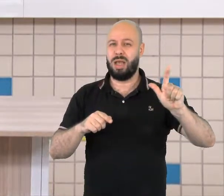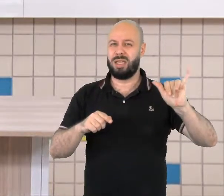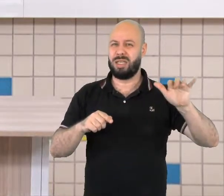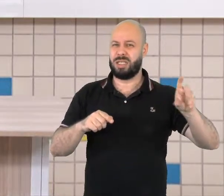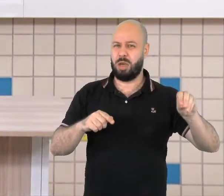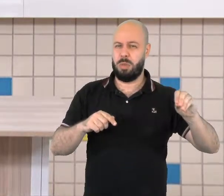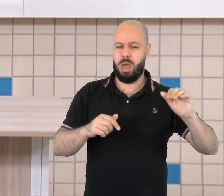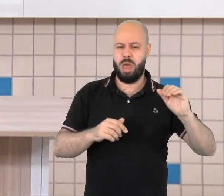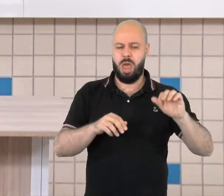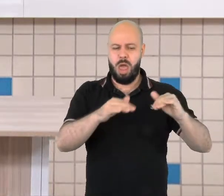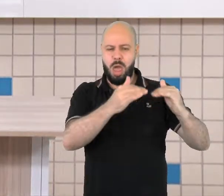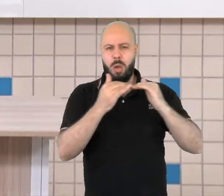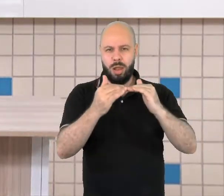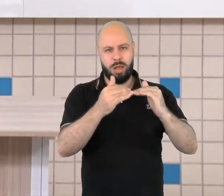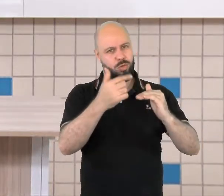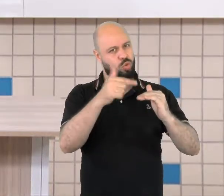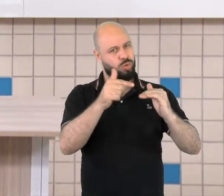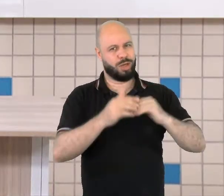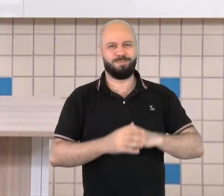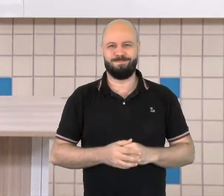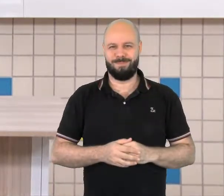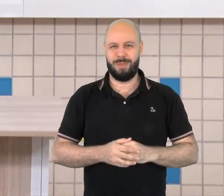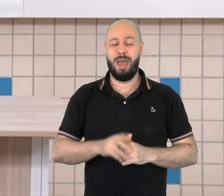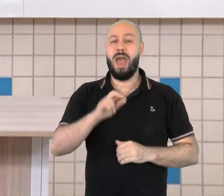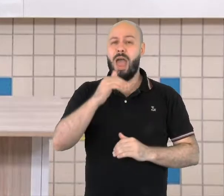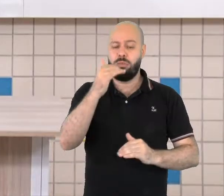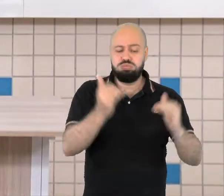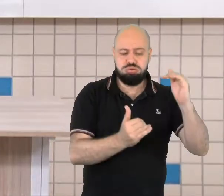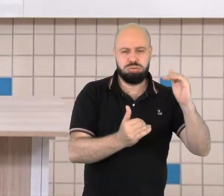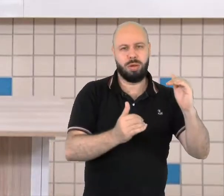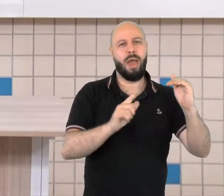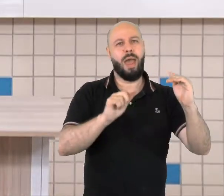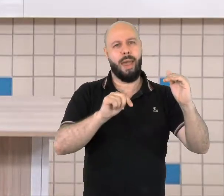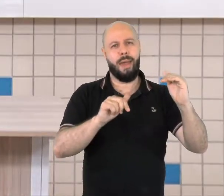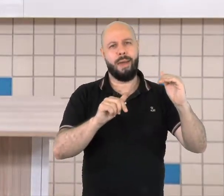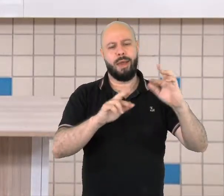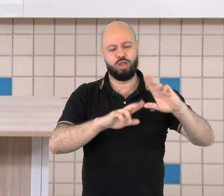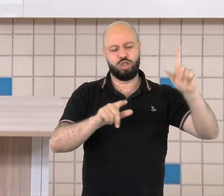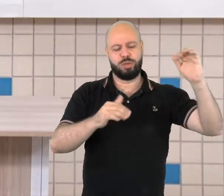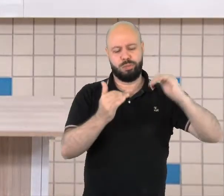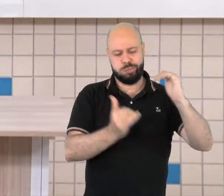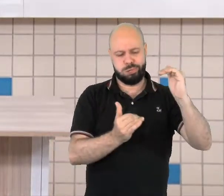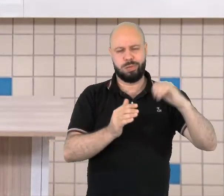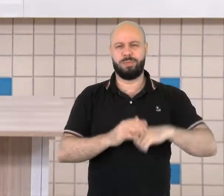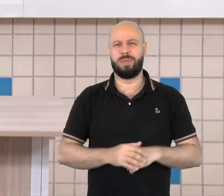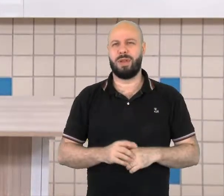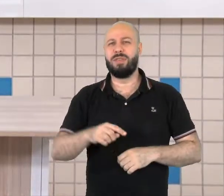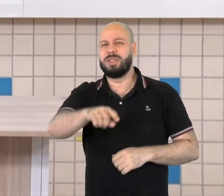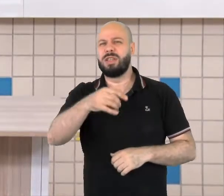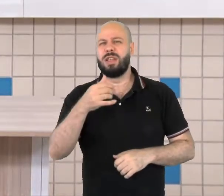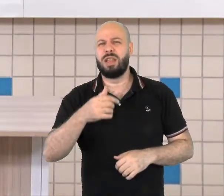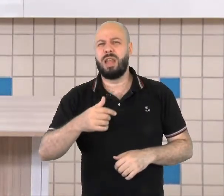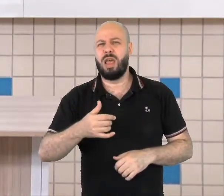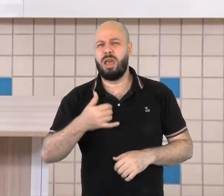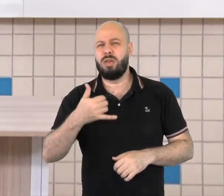igualdade. A globalização, ela é desigual, né? Quem de vocês tem um iPhone